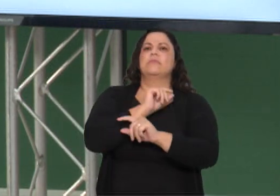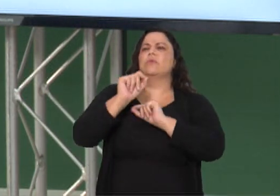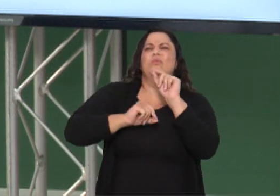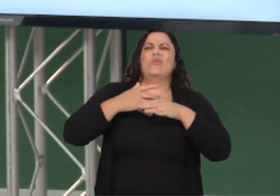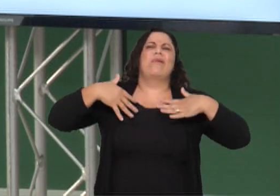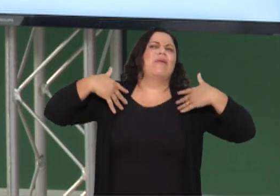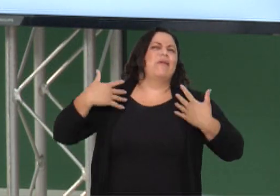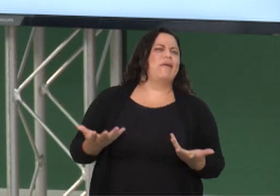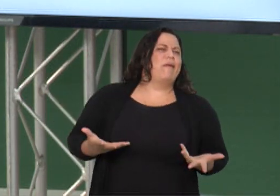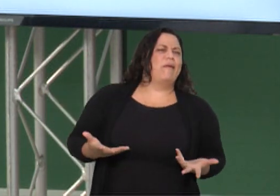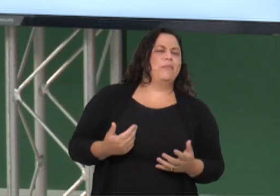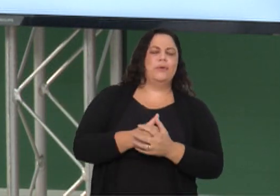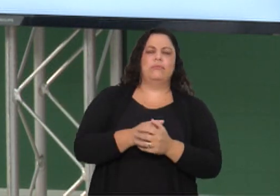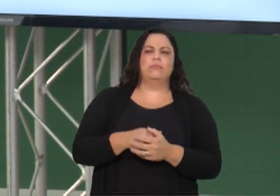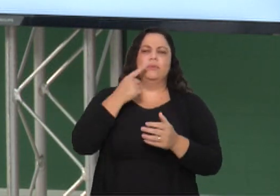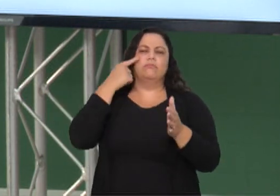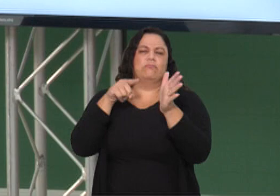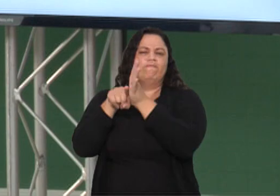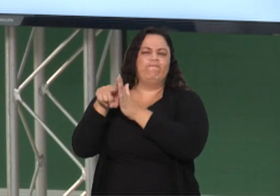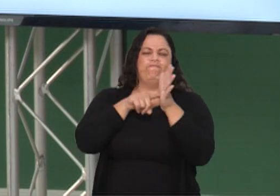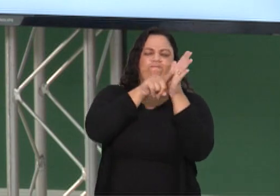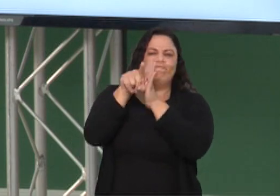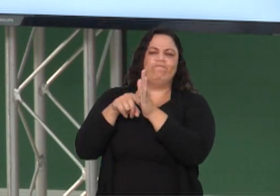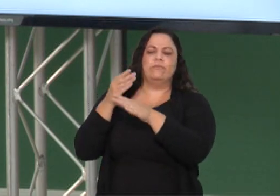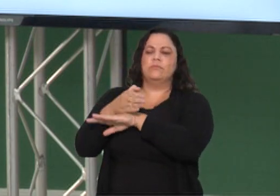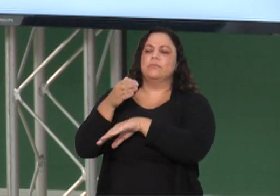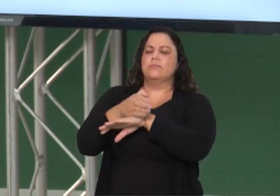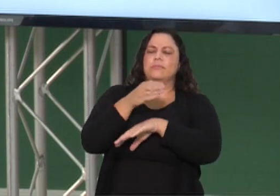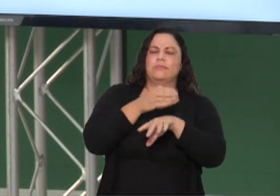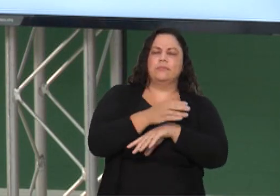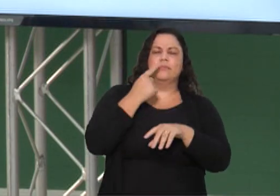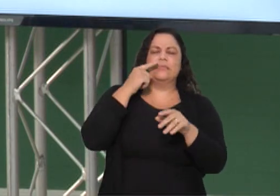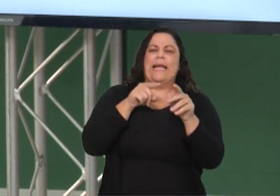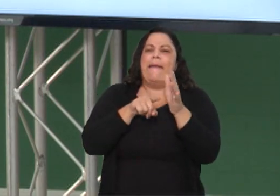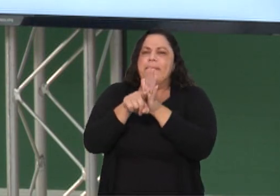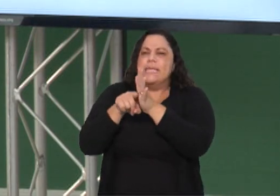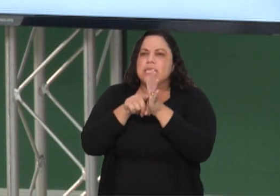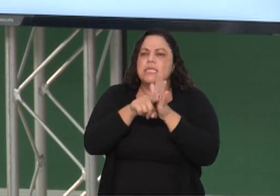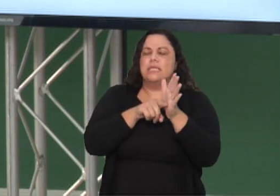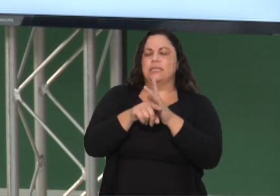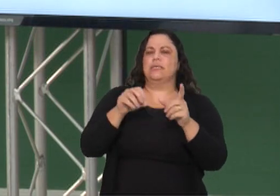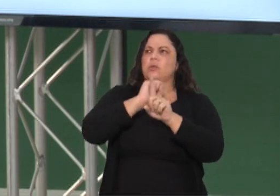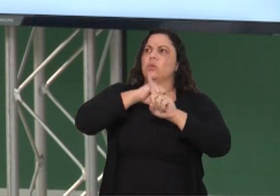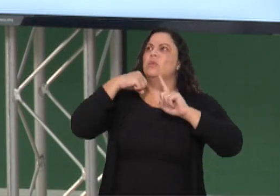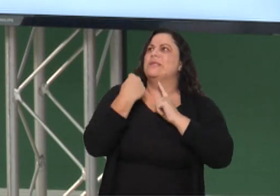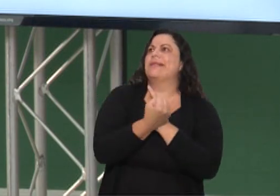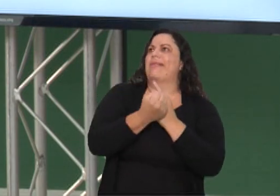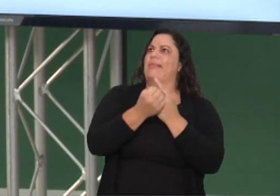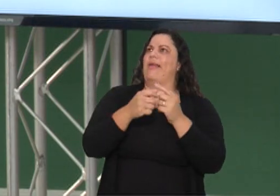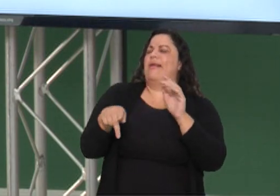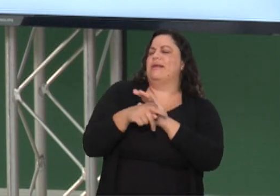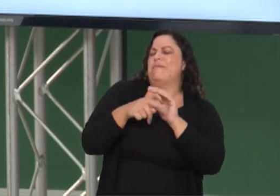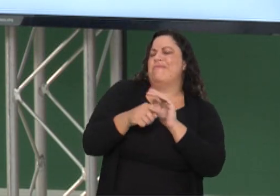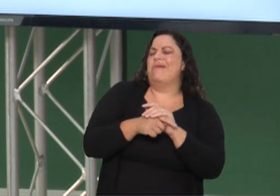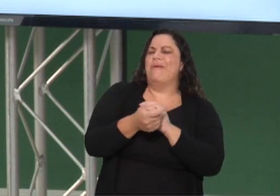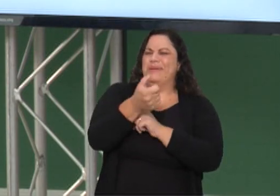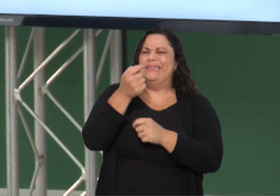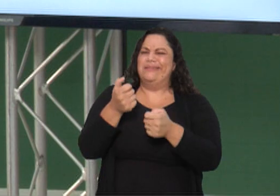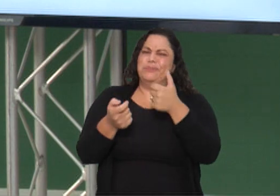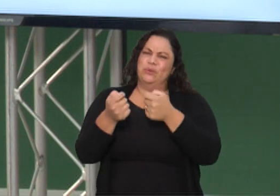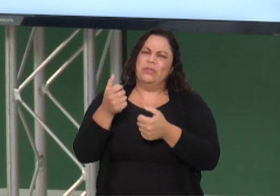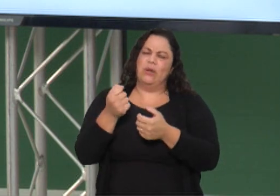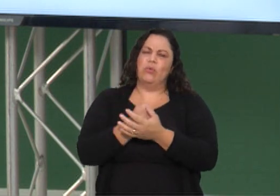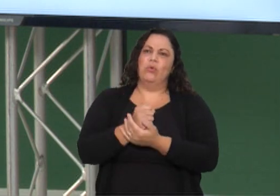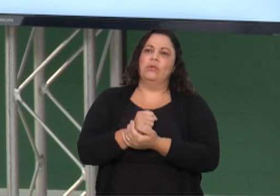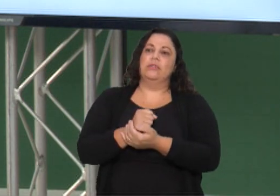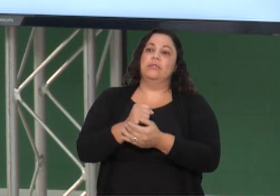tiver acesso, dá uma pesquisada aí na internet também, coloca aí sociedade espartana. E muito cuidado, porque tem muito pouca coisa bem